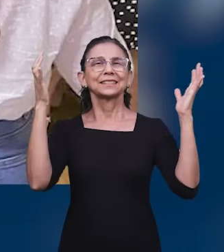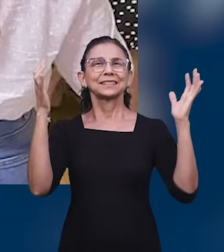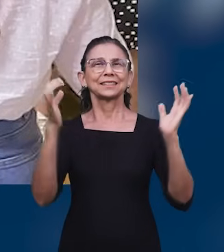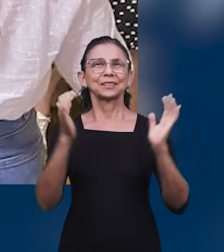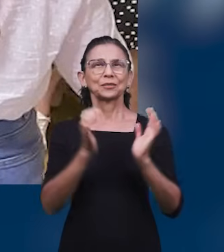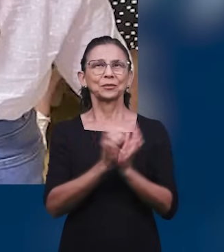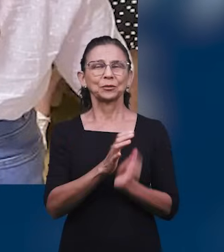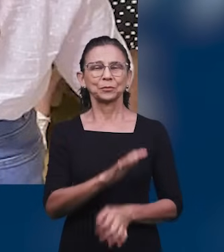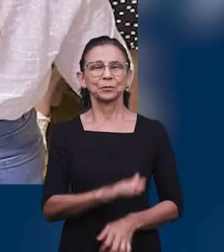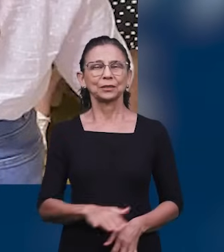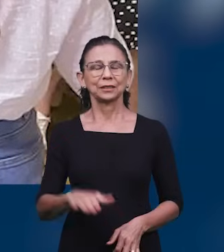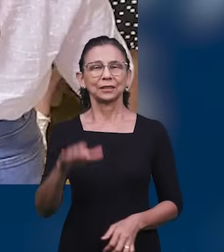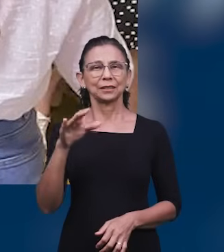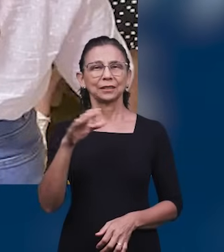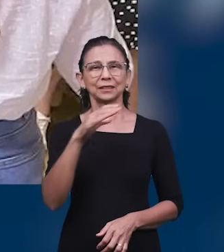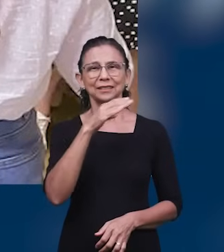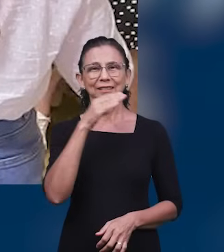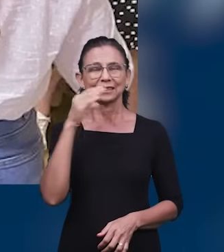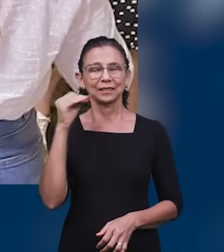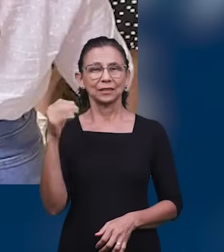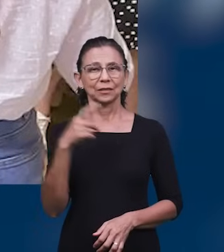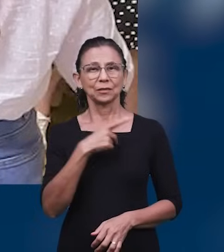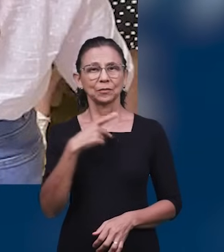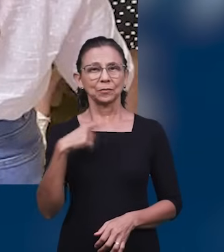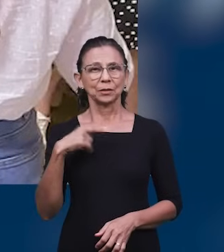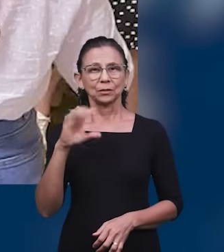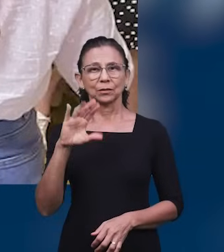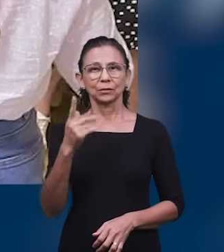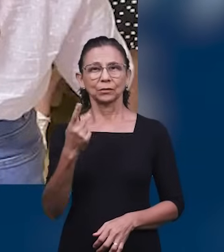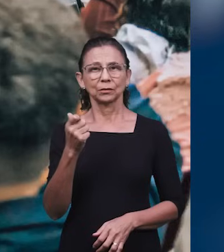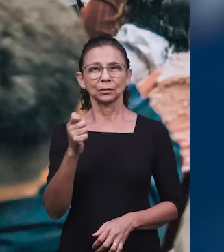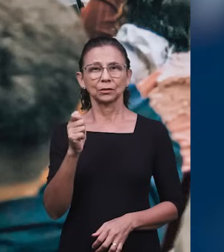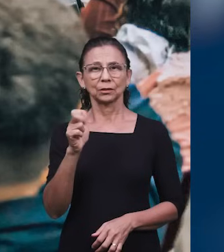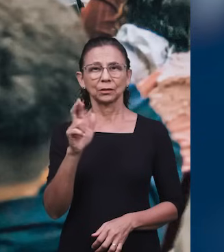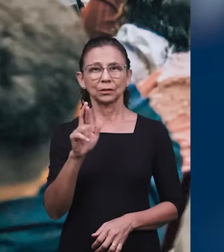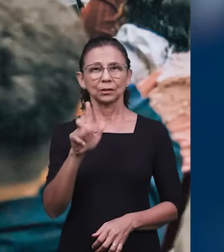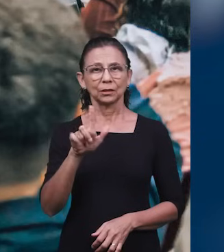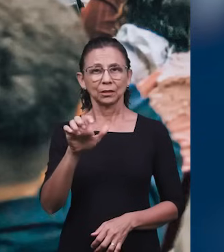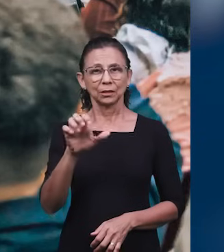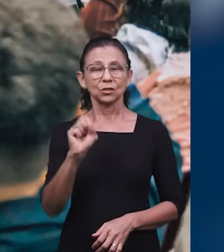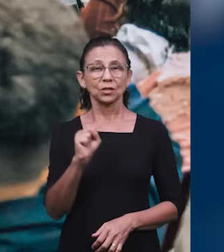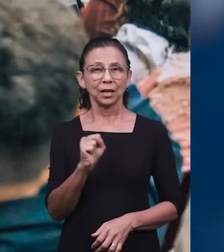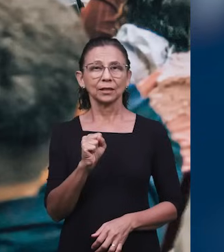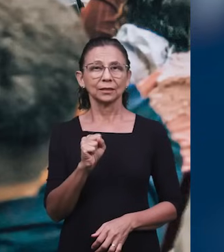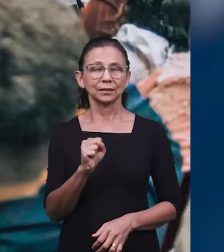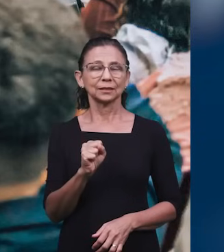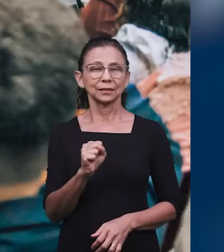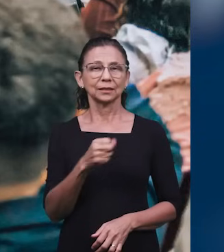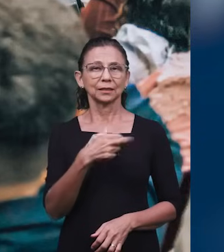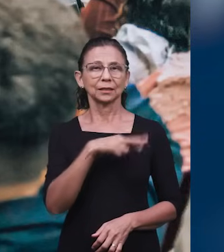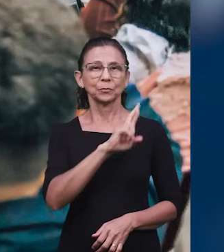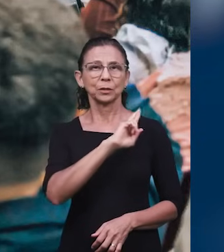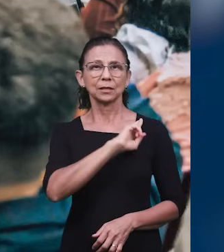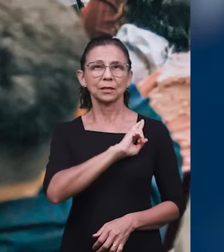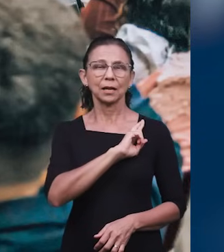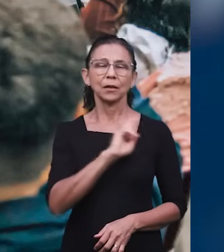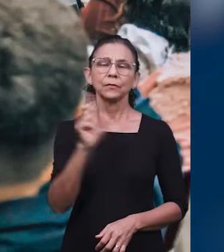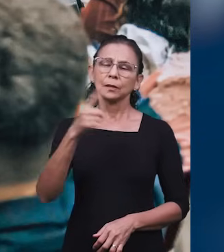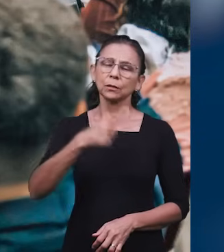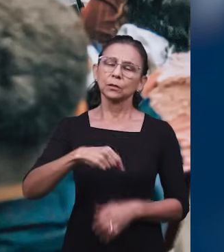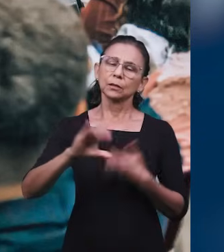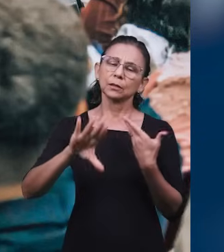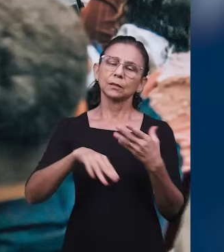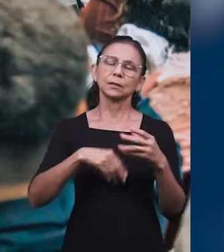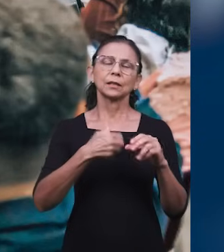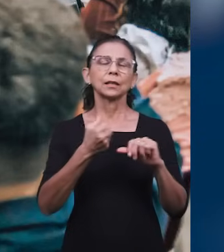de Oxford, sob o ministério do pastor Charles Sibien. Houve uma grande alegria com as crianças entoando os louvores e fazendo